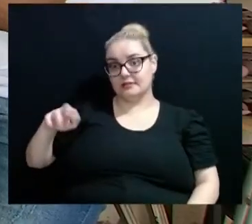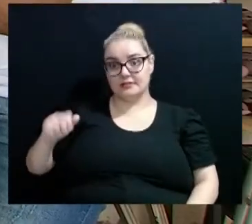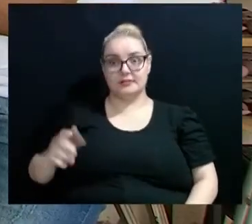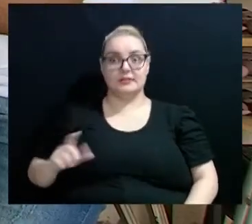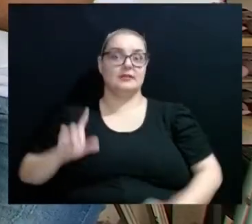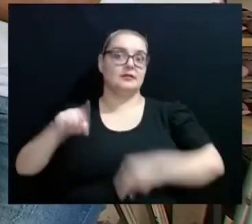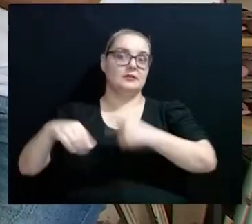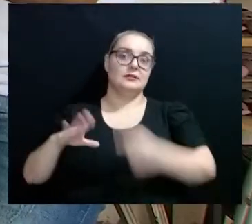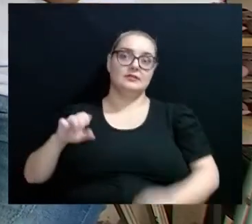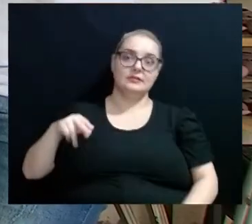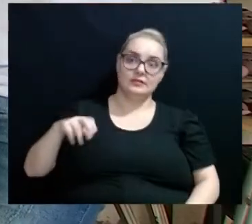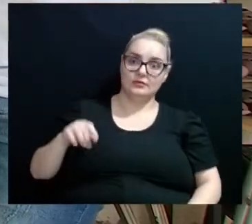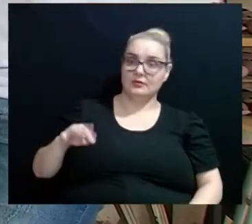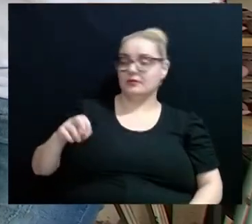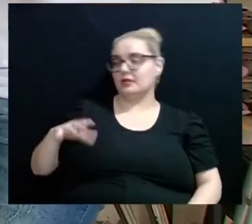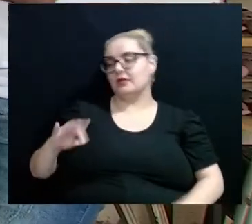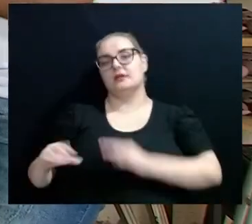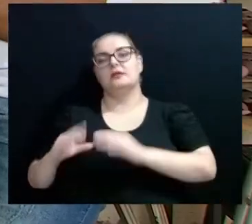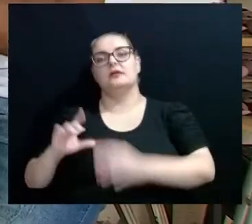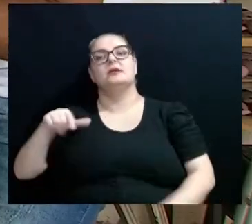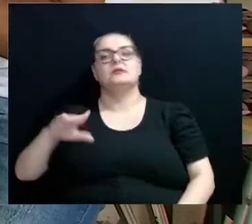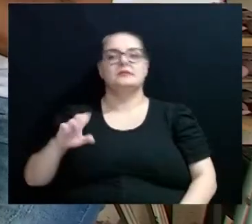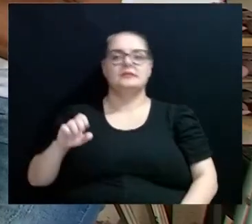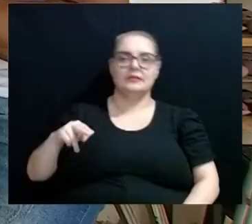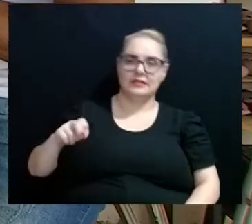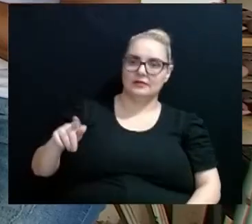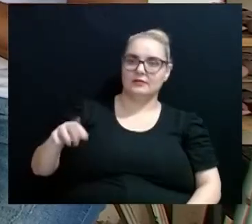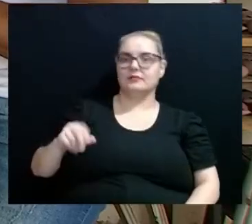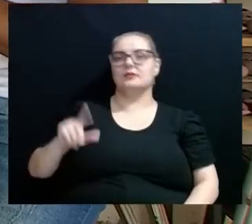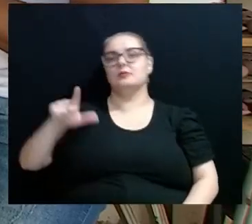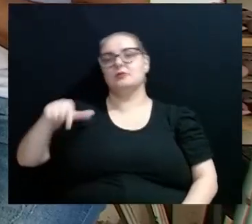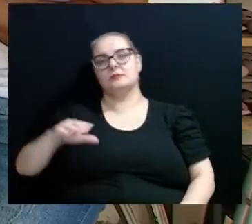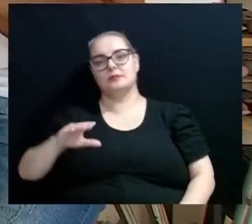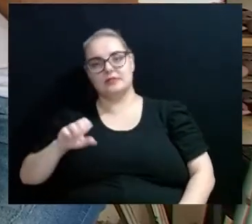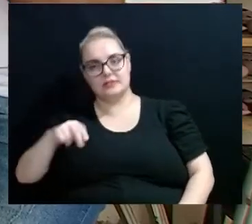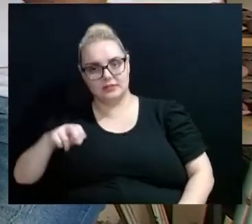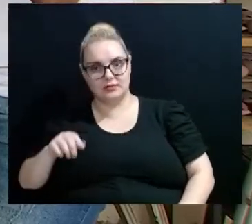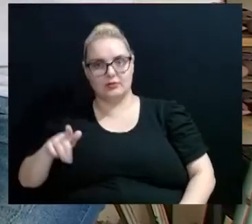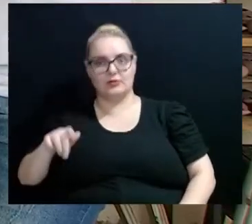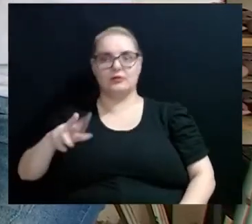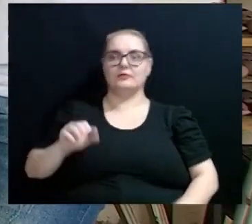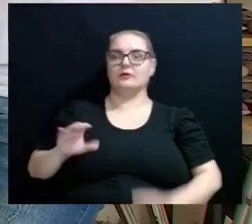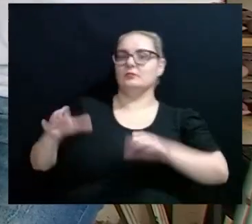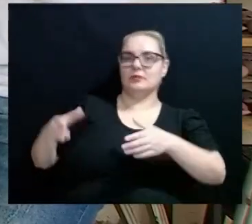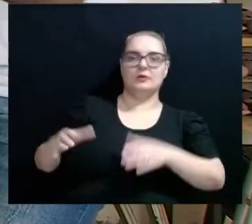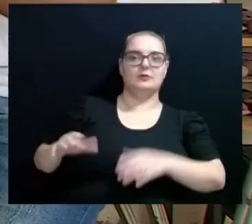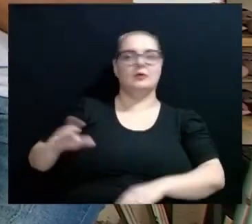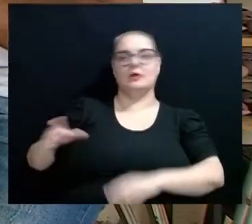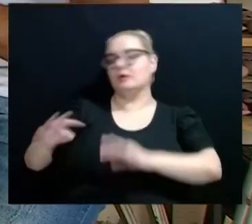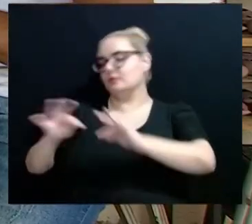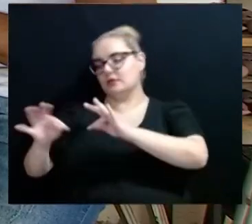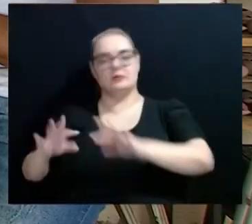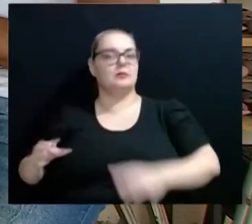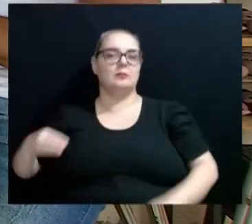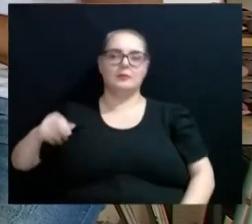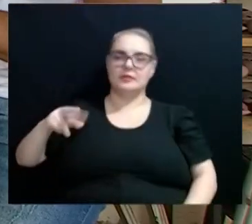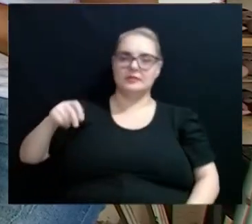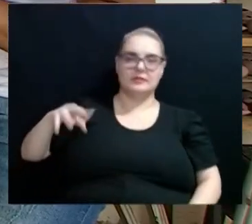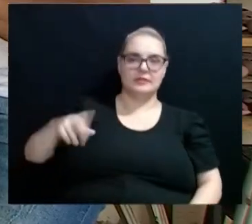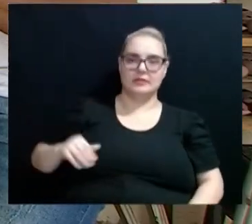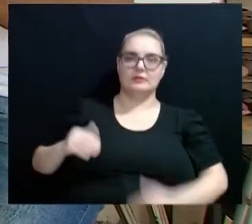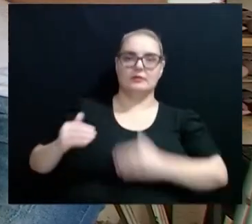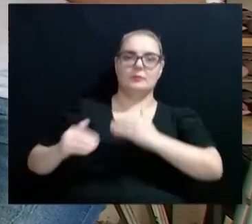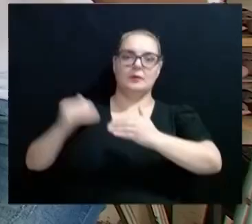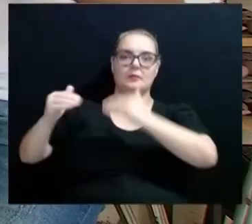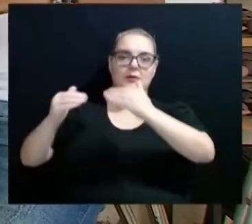já era pintor de arte, aí já era aderecista, aí já mudou para cenotécnico, aí já mudou para assistente de cenografia, daqui a pouco para